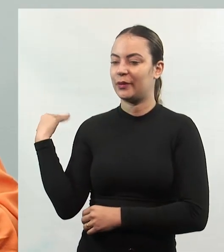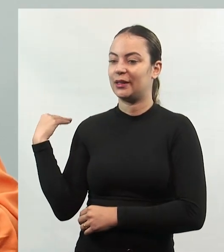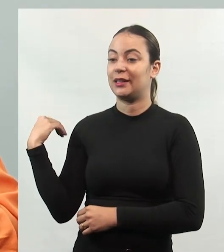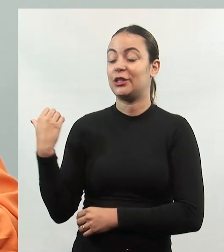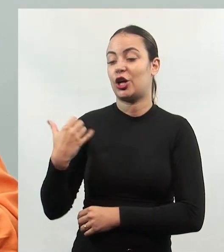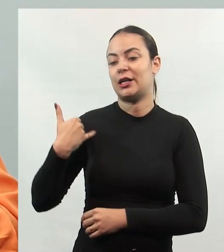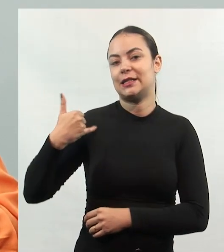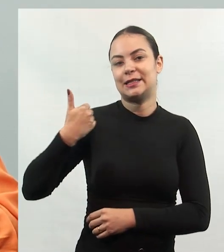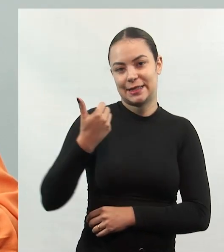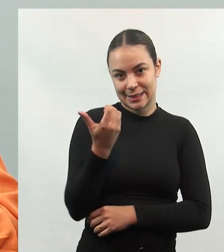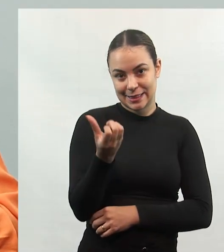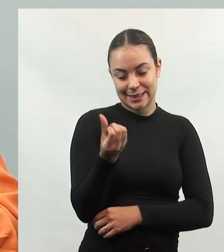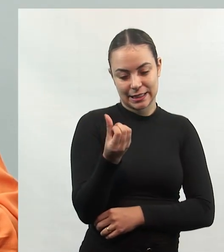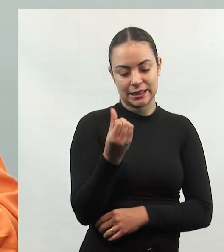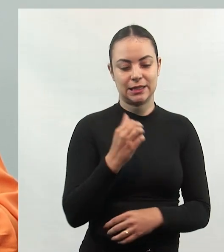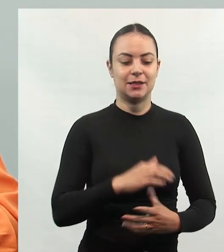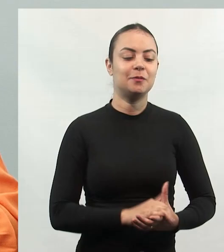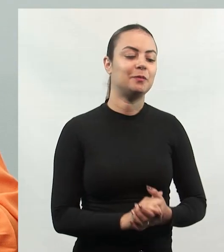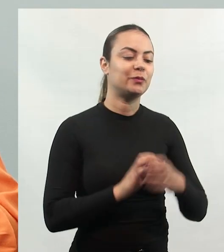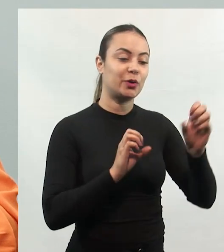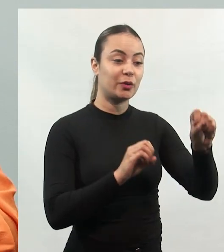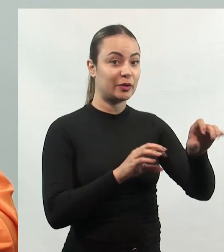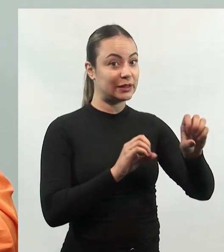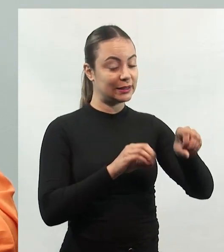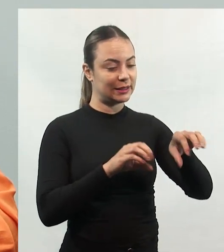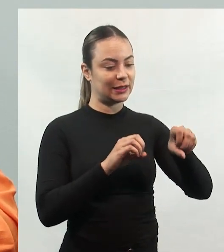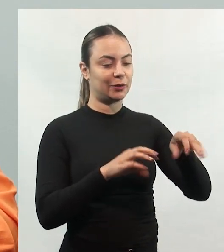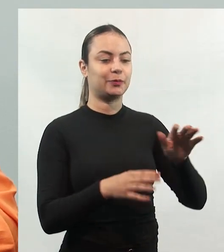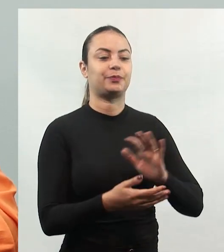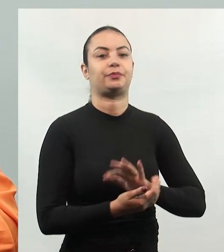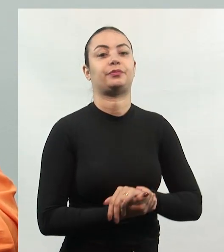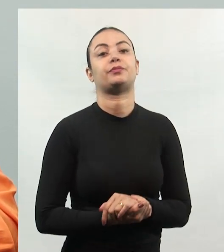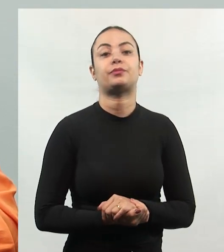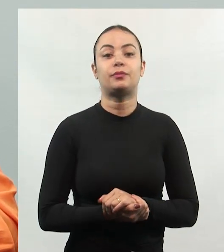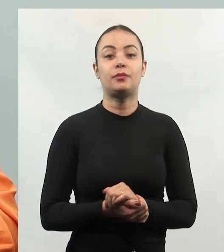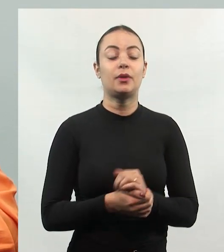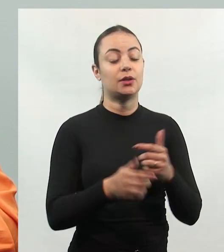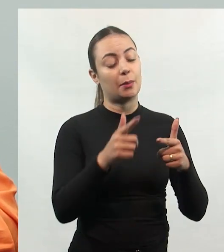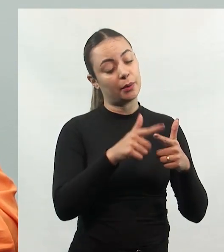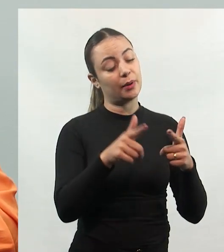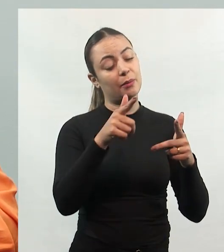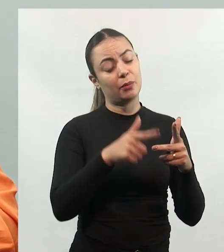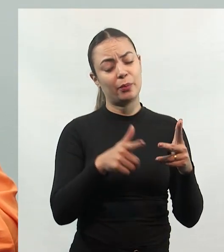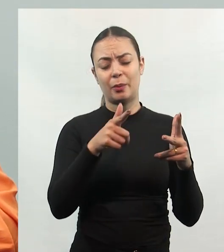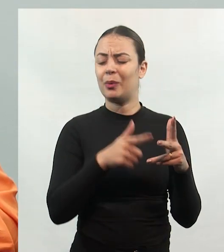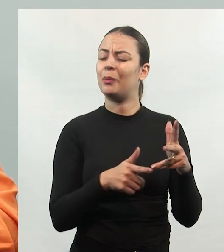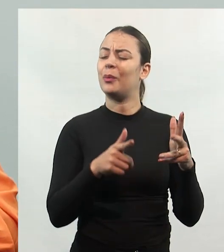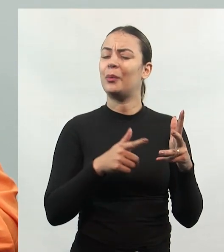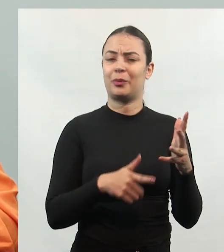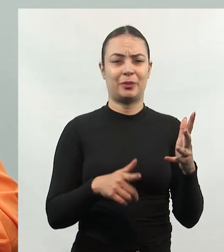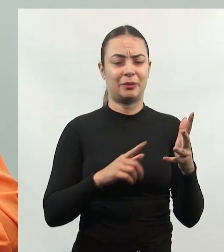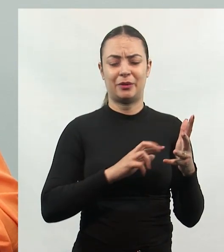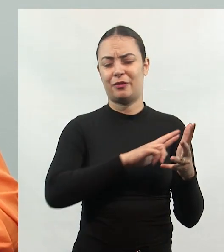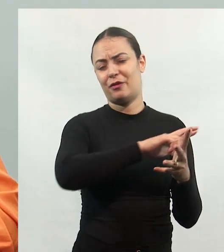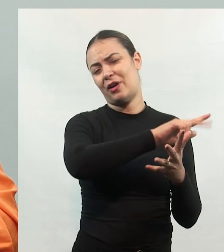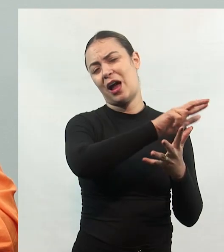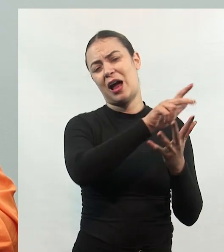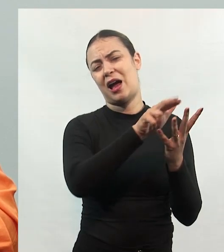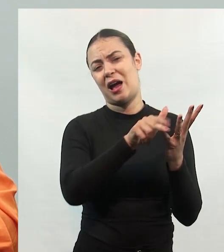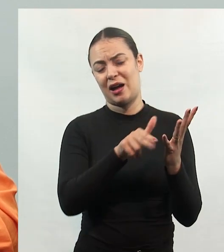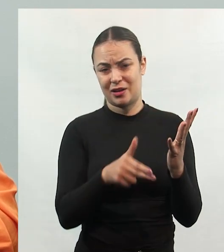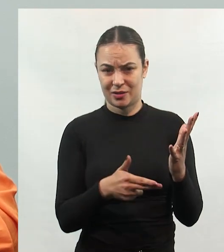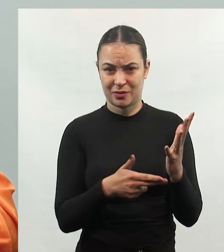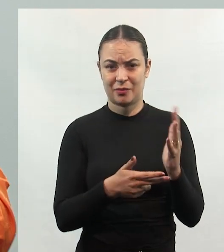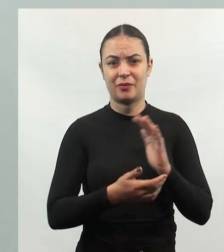conseguindo trabalhar, né? Eu lembro que eu fui trabalhar lá no Nossa Senhora do Amparo, né? Eu fui dar aula para 6 anos, era